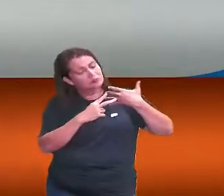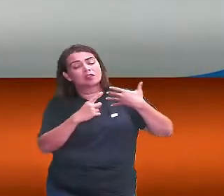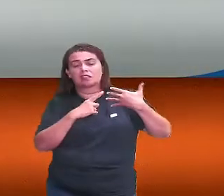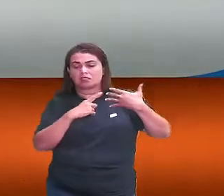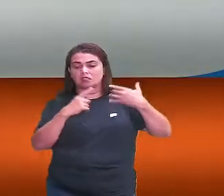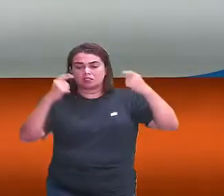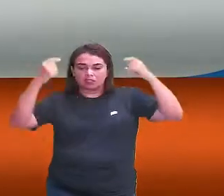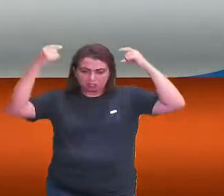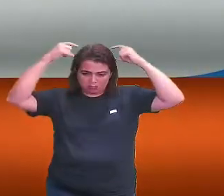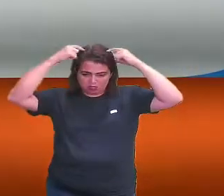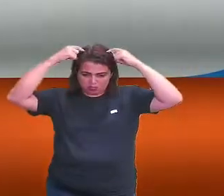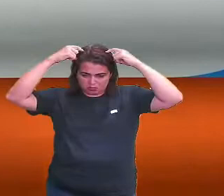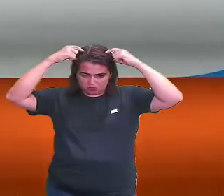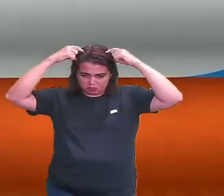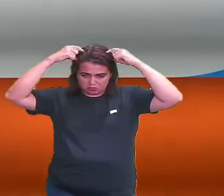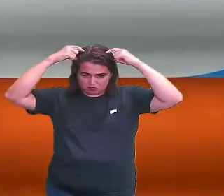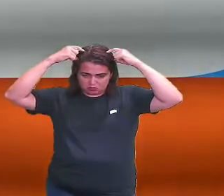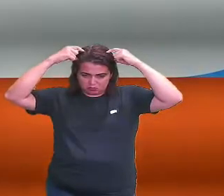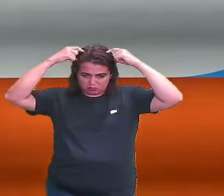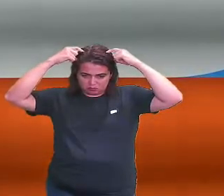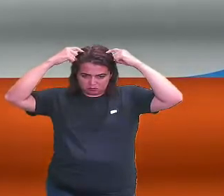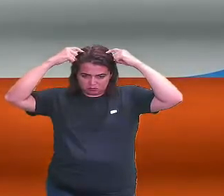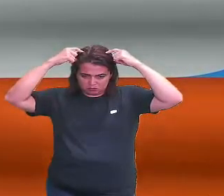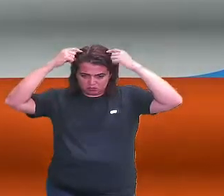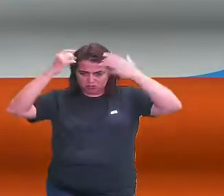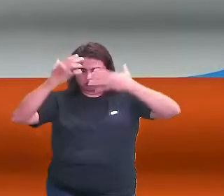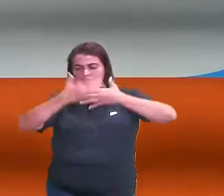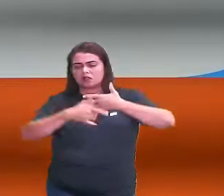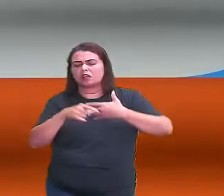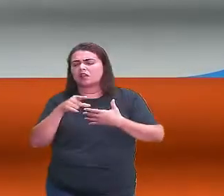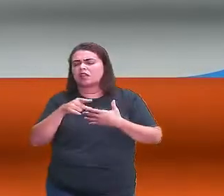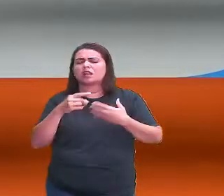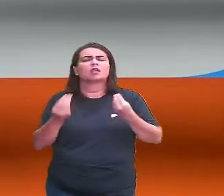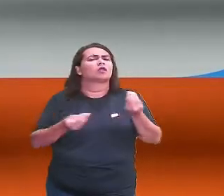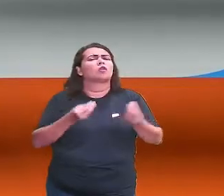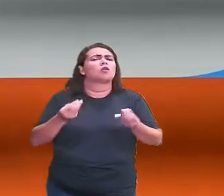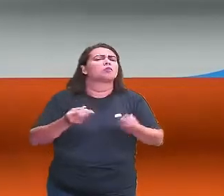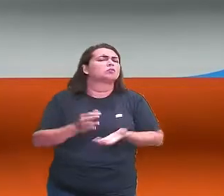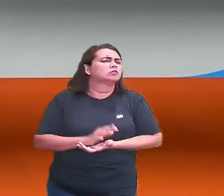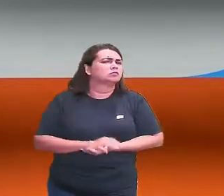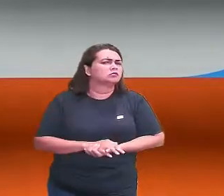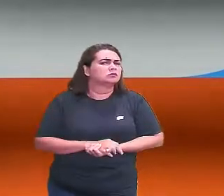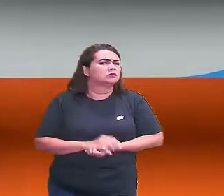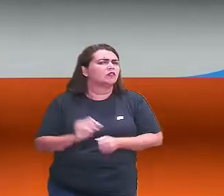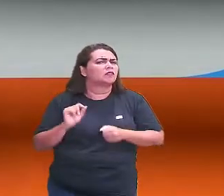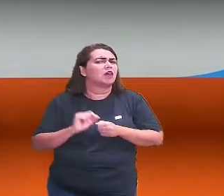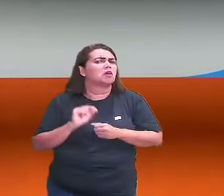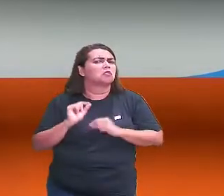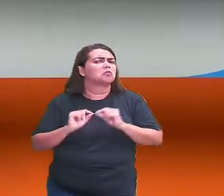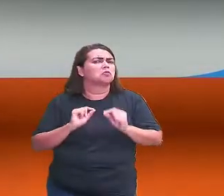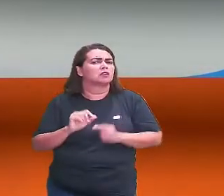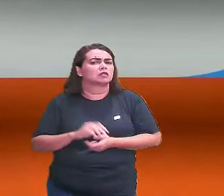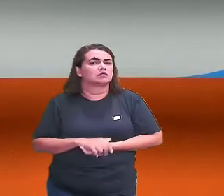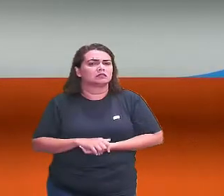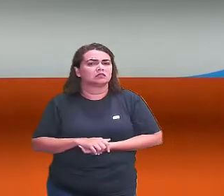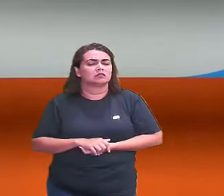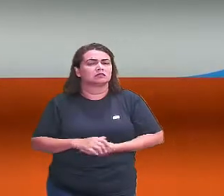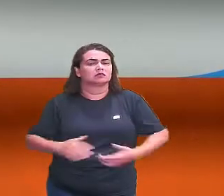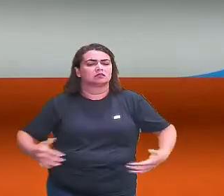urso. Tem um urso na capa desse livro. E o que é que esse urso está fazendo? Ele